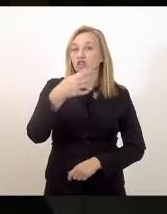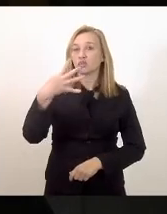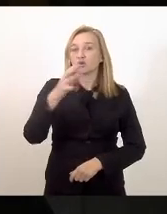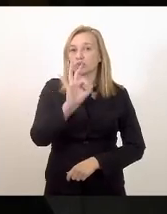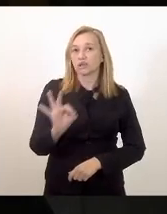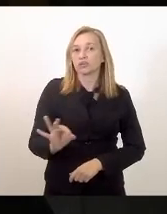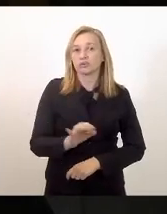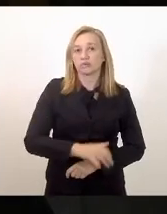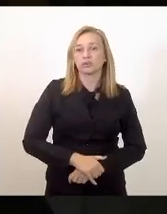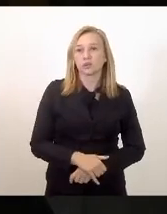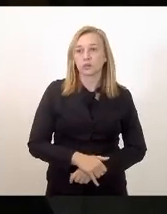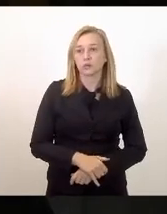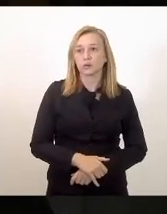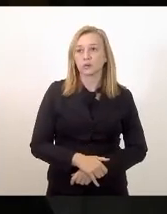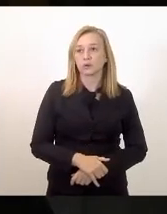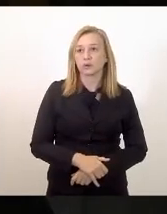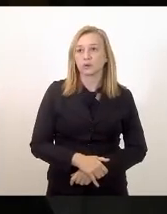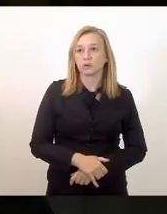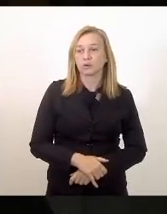24%,